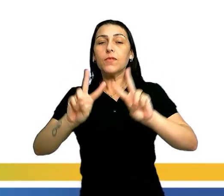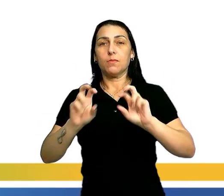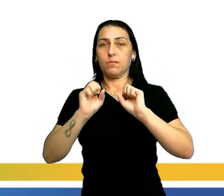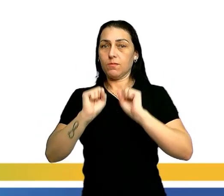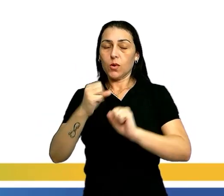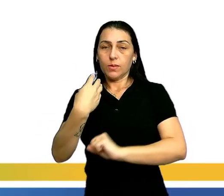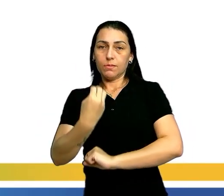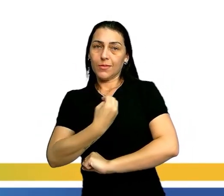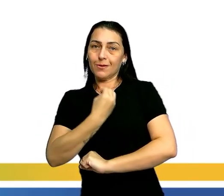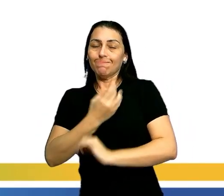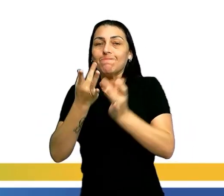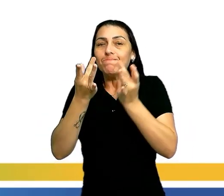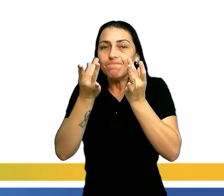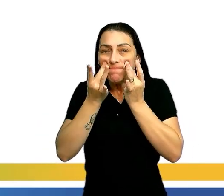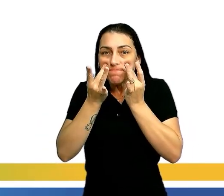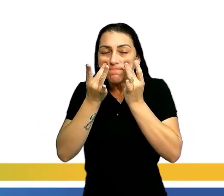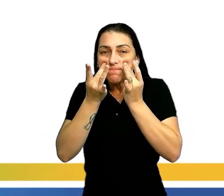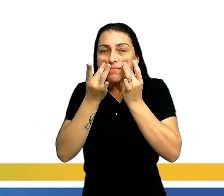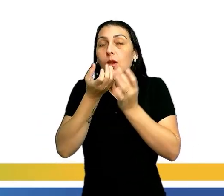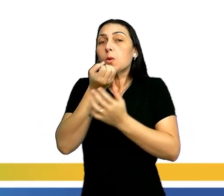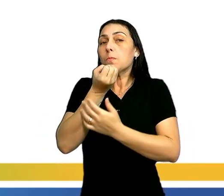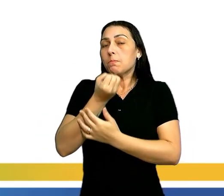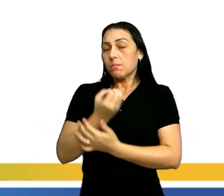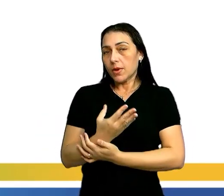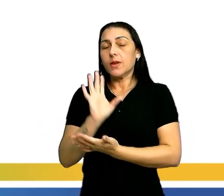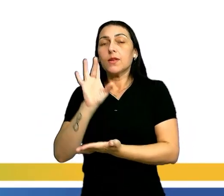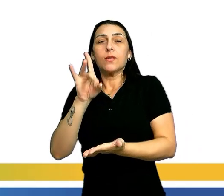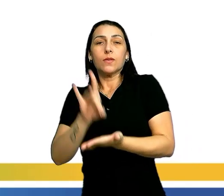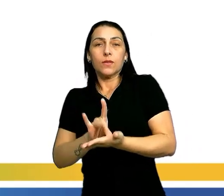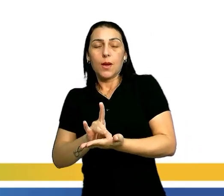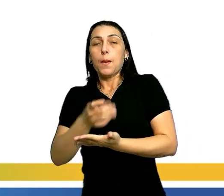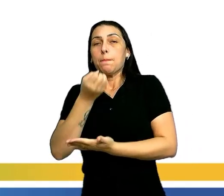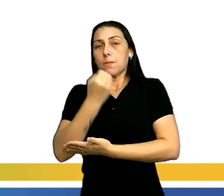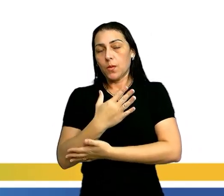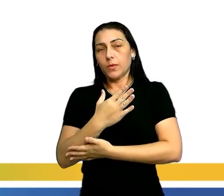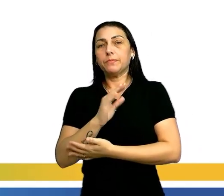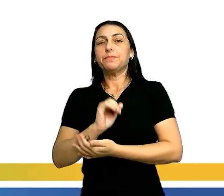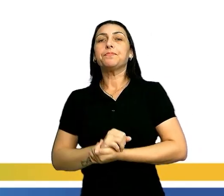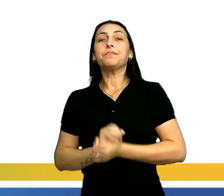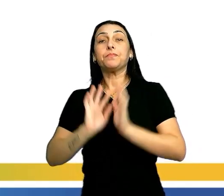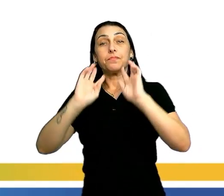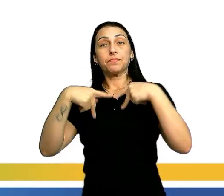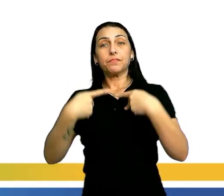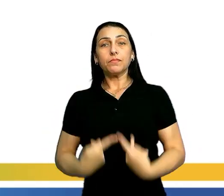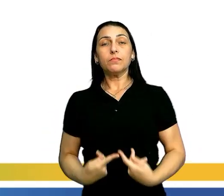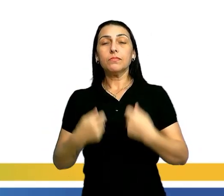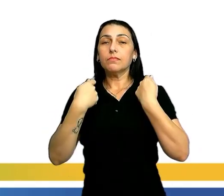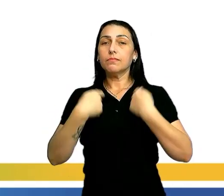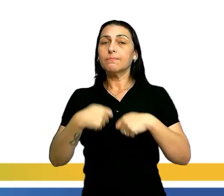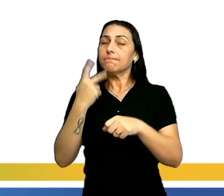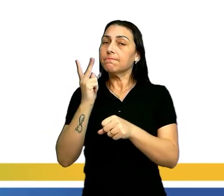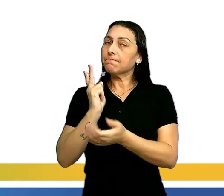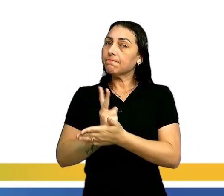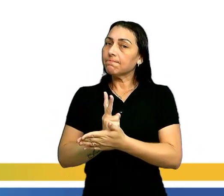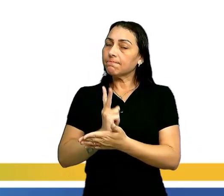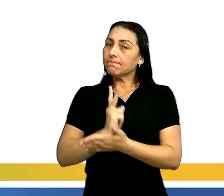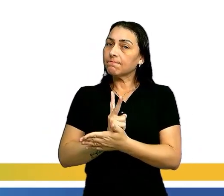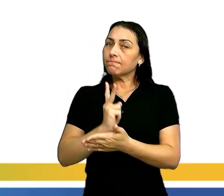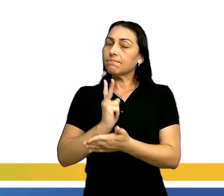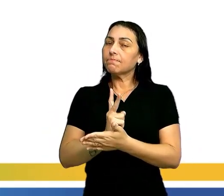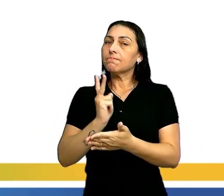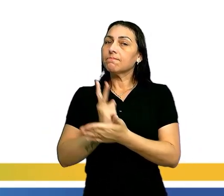possam presenciar. Então, é o bem em si, é a coisa boa em si. A humanidade ela deve ser sempre tomada